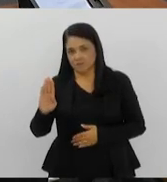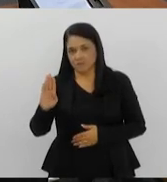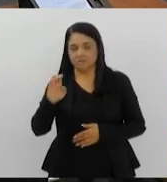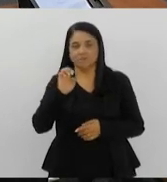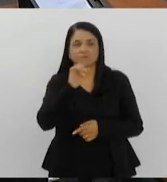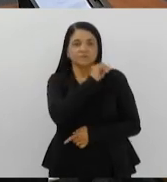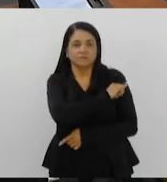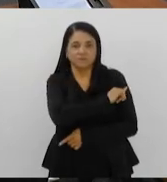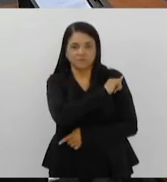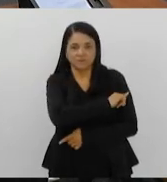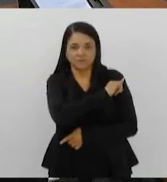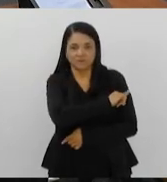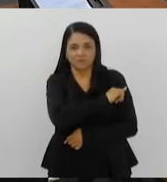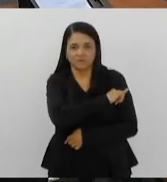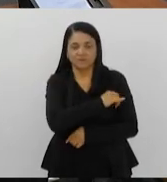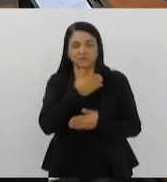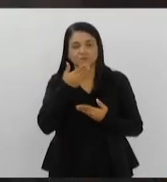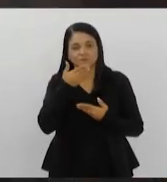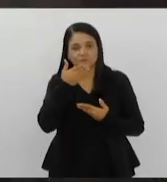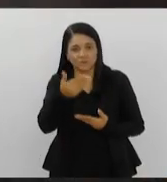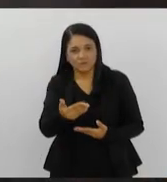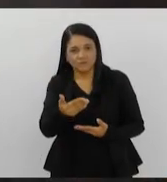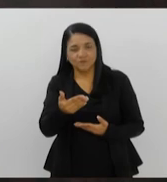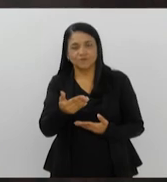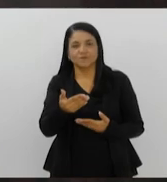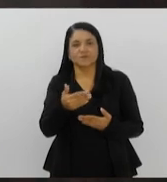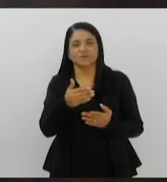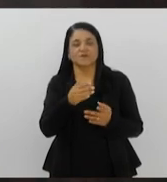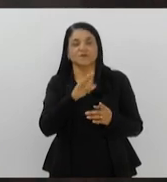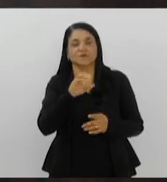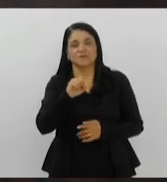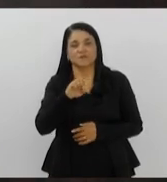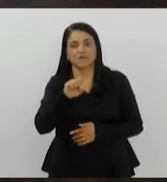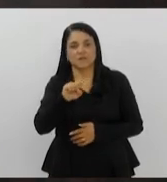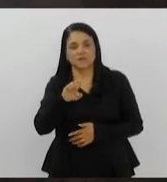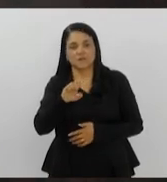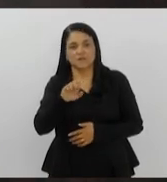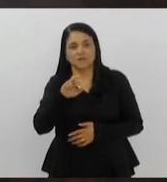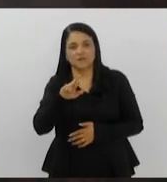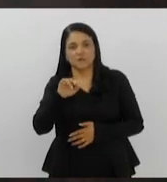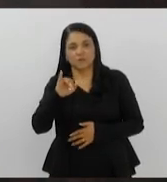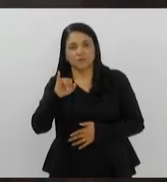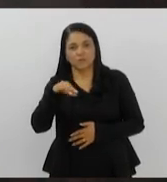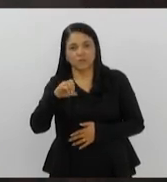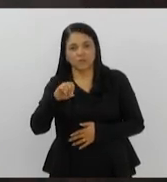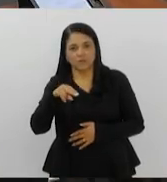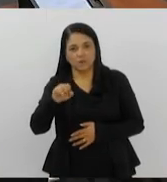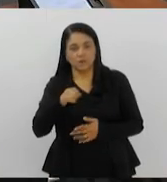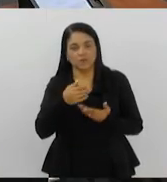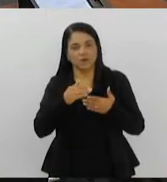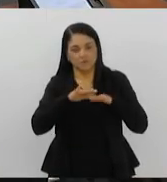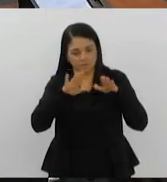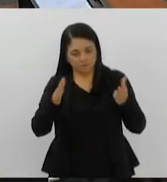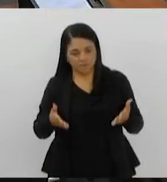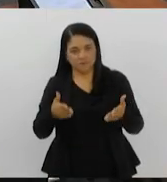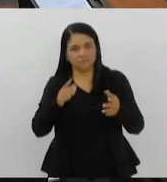de Janeiro solicito ao cerimonial que conduz homenageado até a mesa de honra